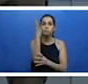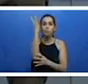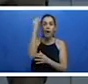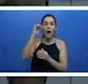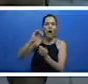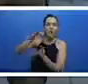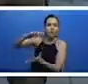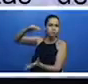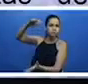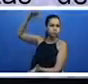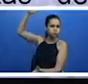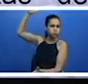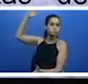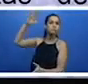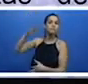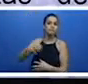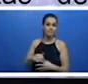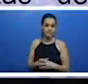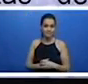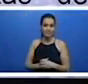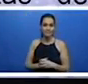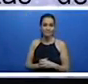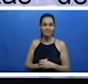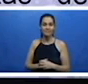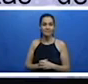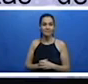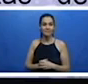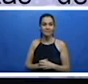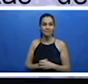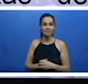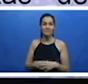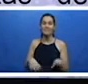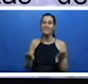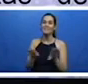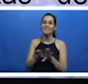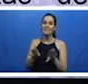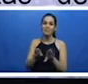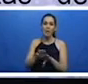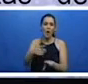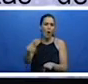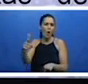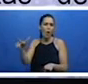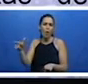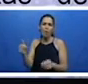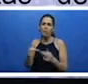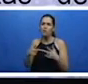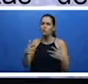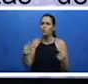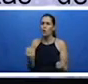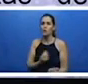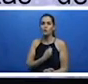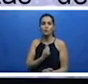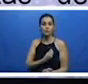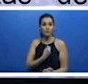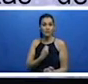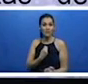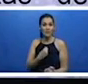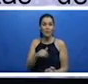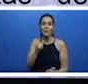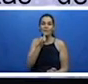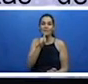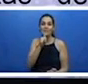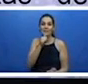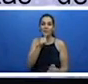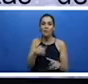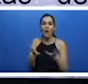Então, florestas que atingiam um tamanho mais elevado. E também evoluíram outras formas de vida, como, por exemplo, as